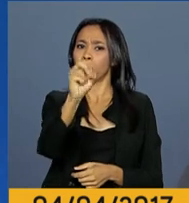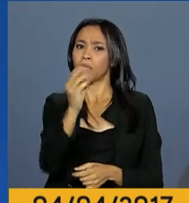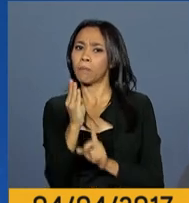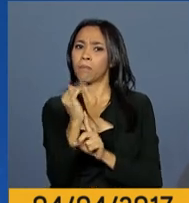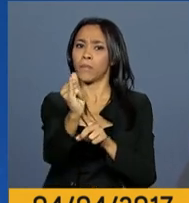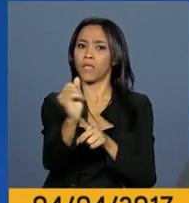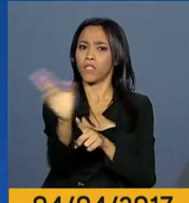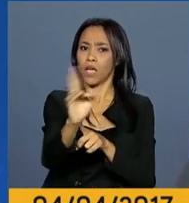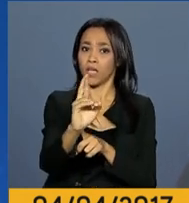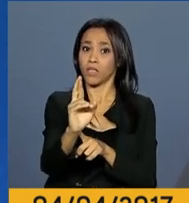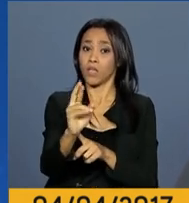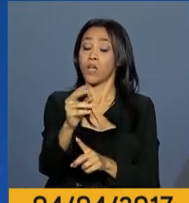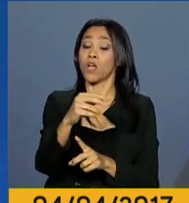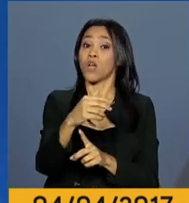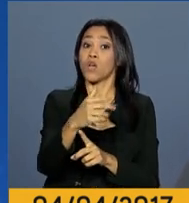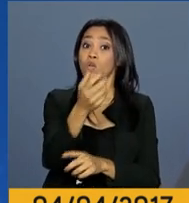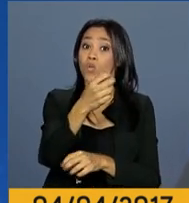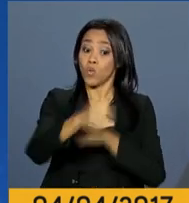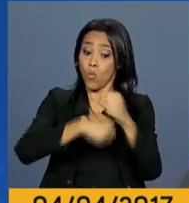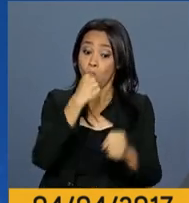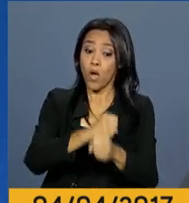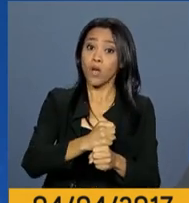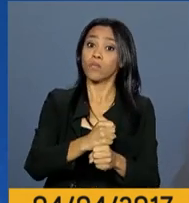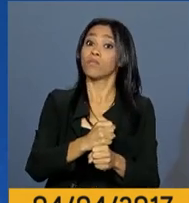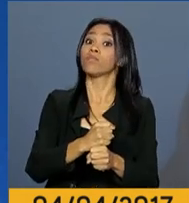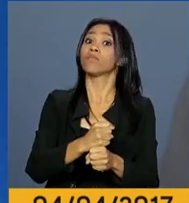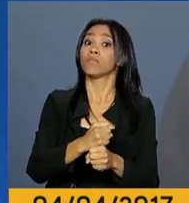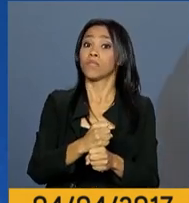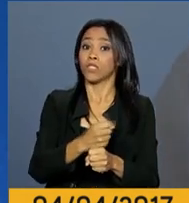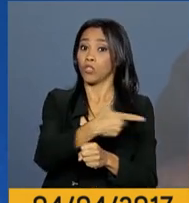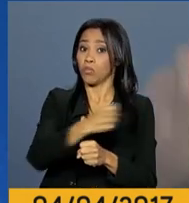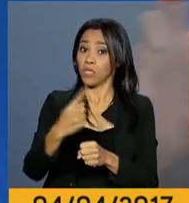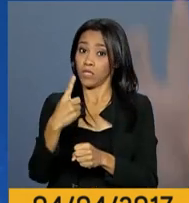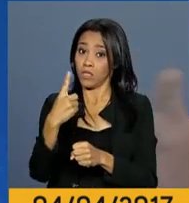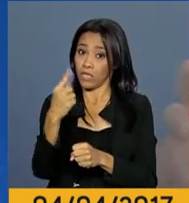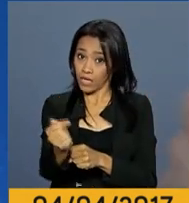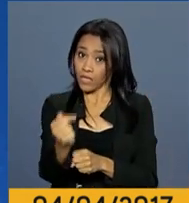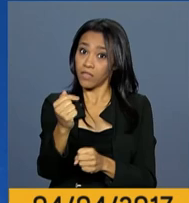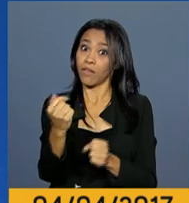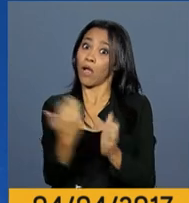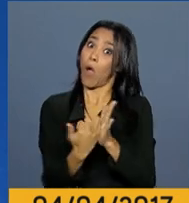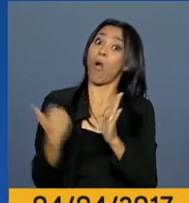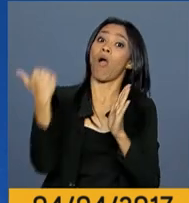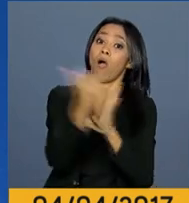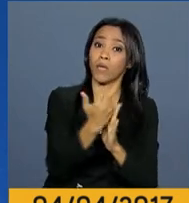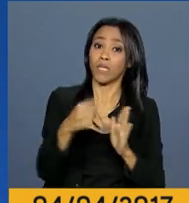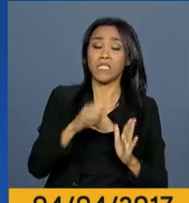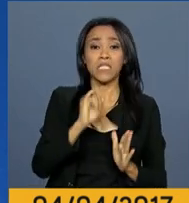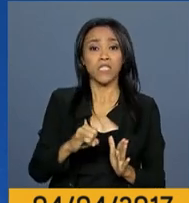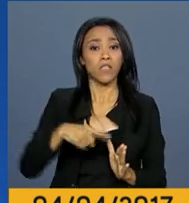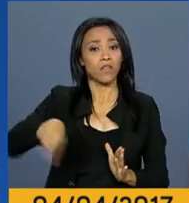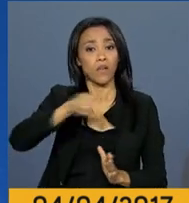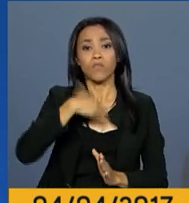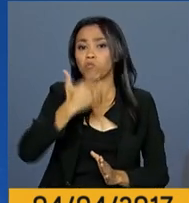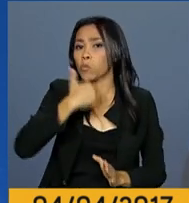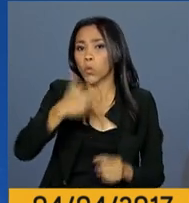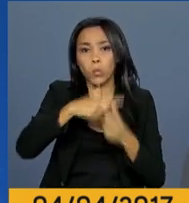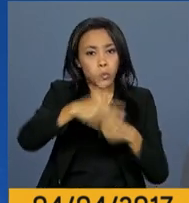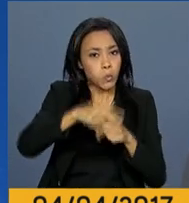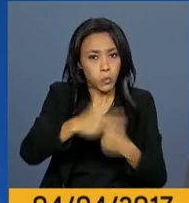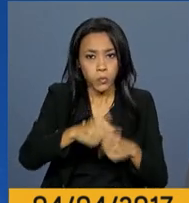ano, no ano 2017, será maior. Ou seja, se nós não reformularmos a Previdência no nosso